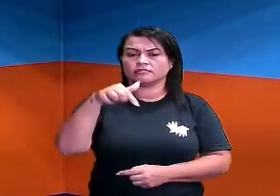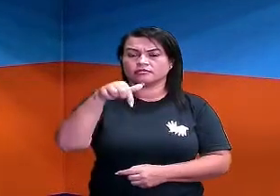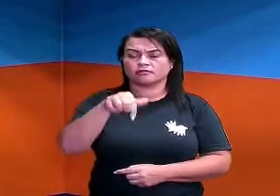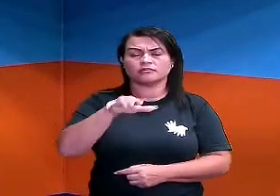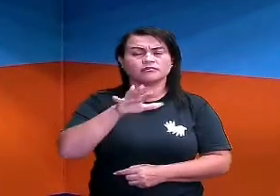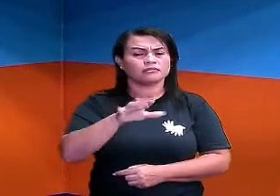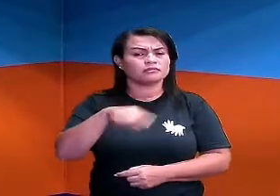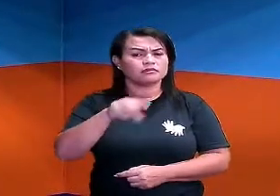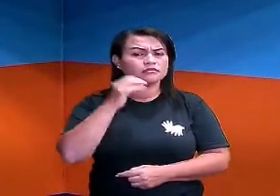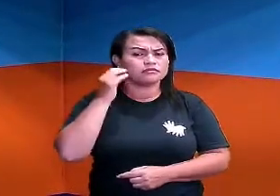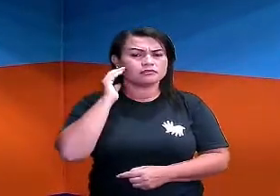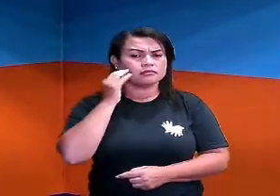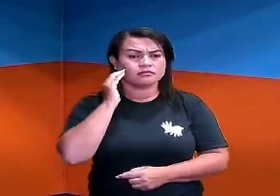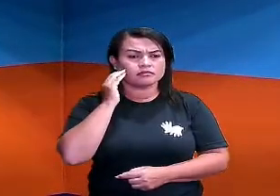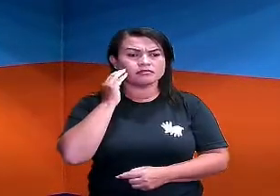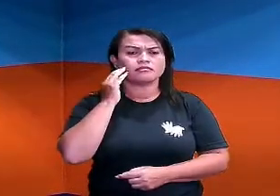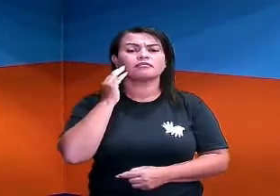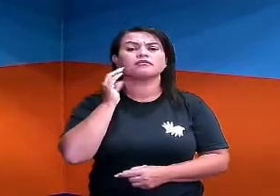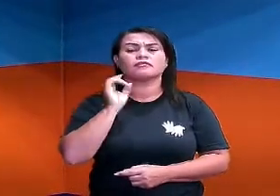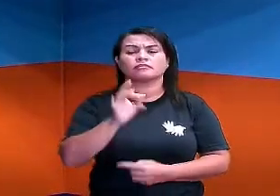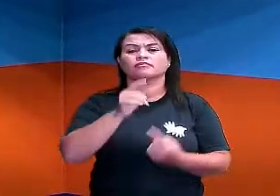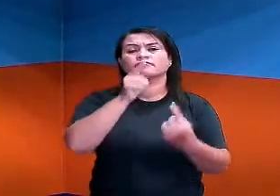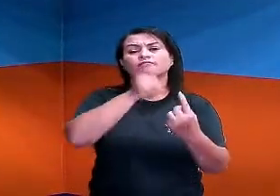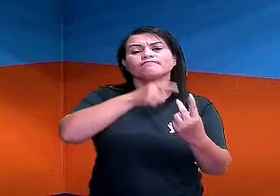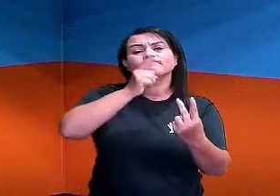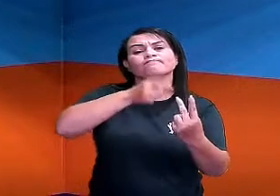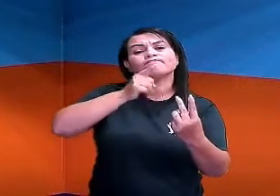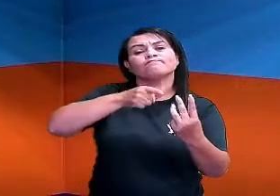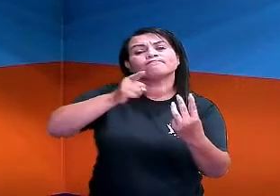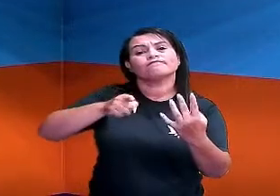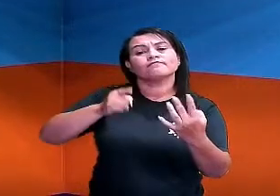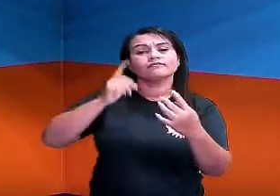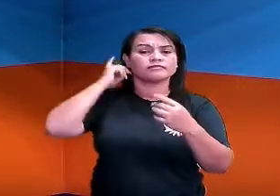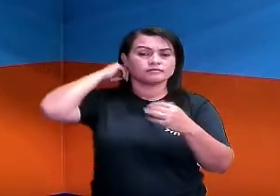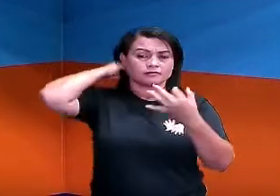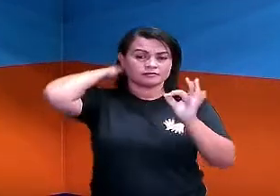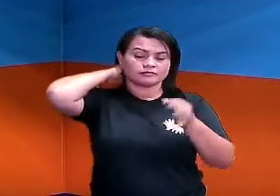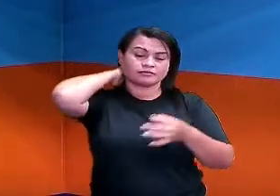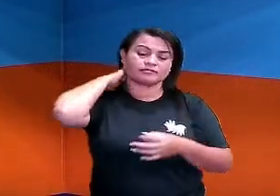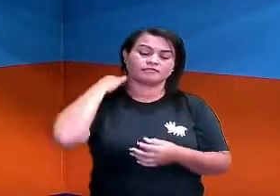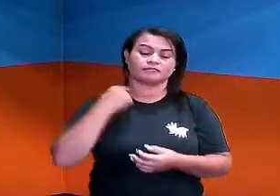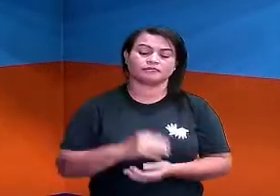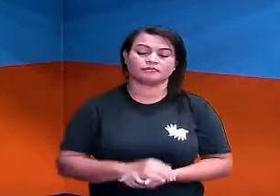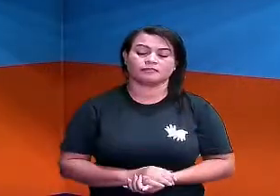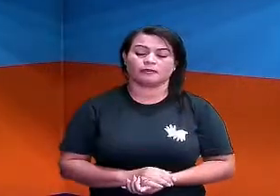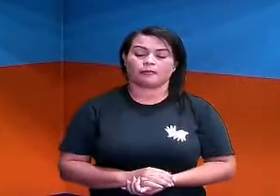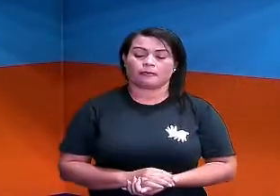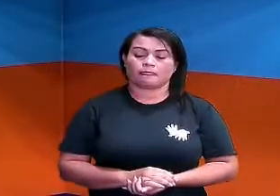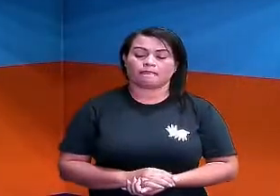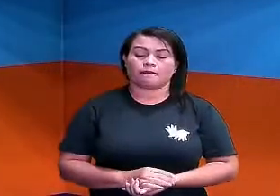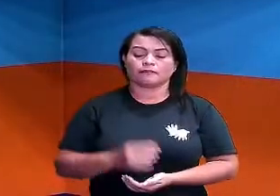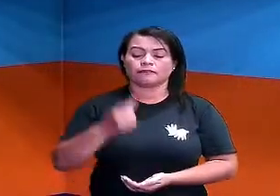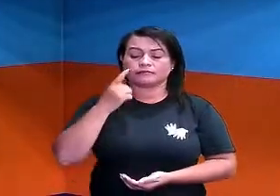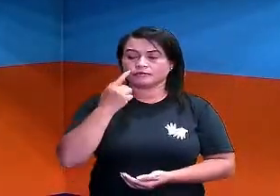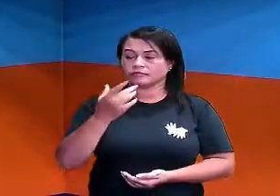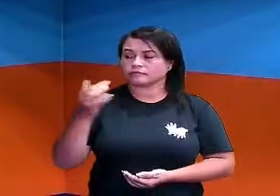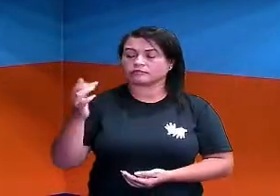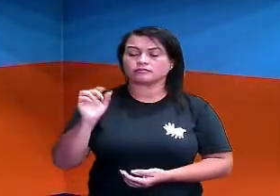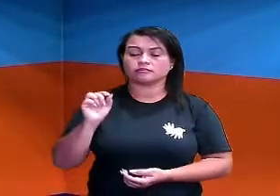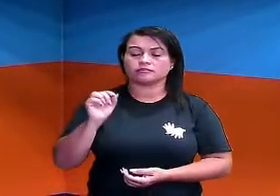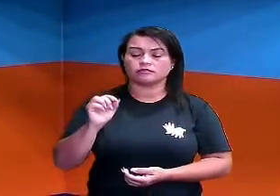não decorou, é só você ir contando, tracinho por tracinho, tá certo? Agora, vê aqui a tampinha da